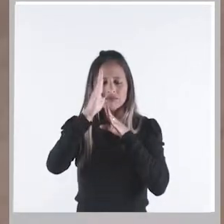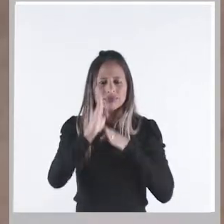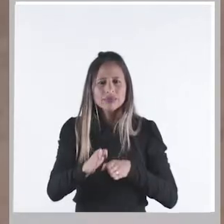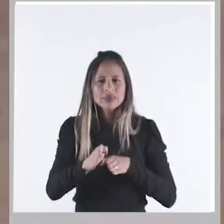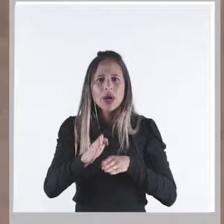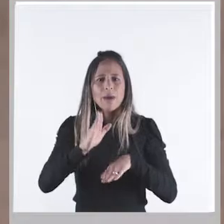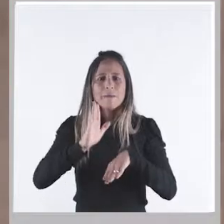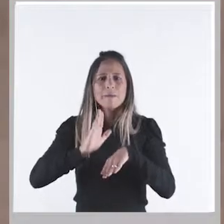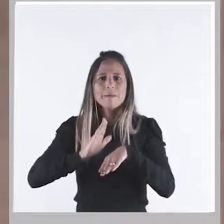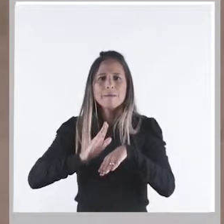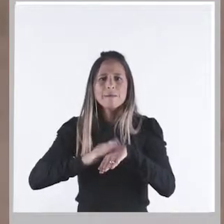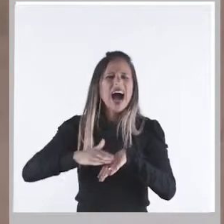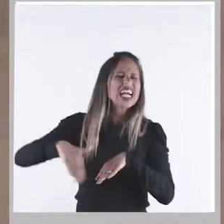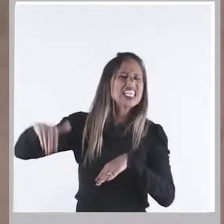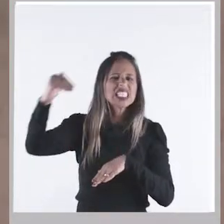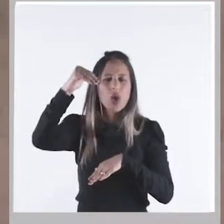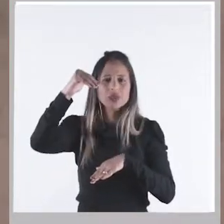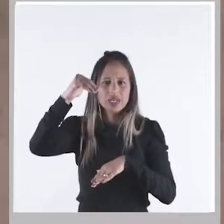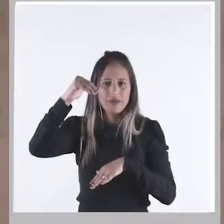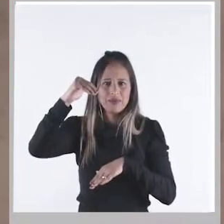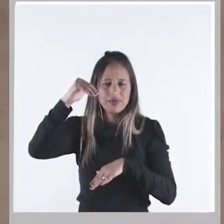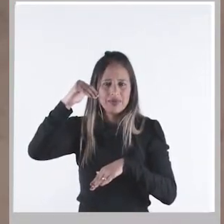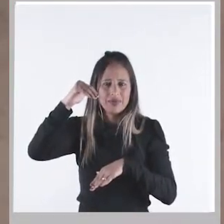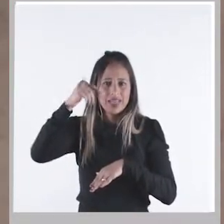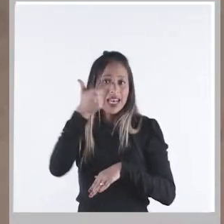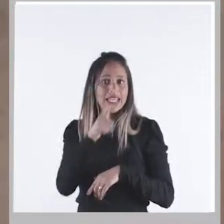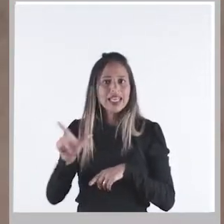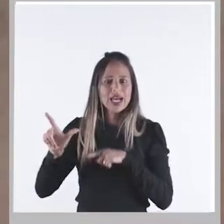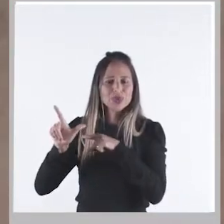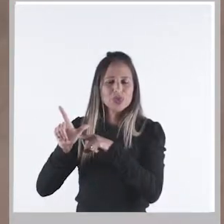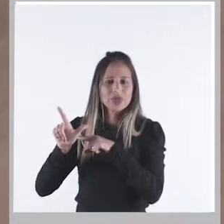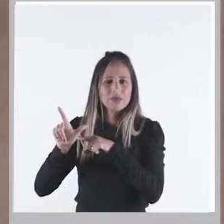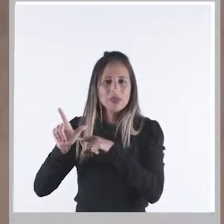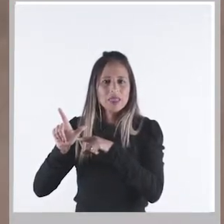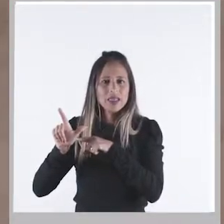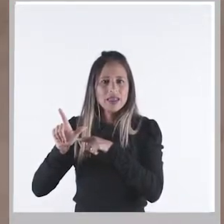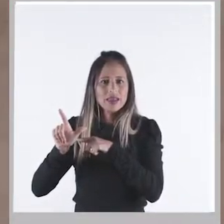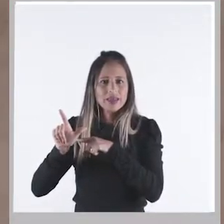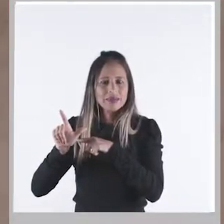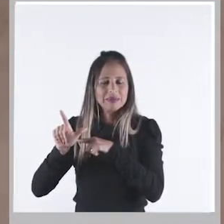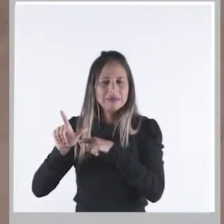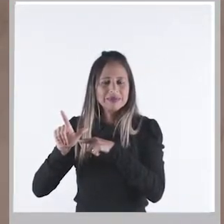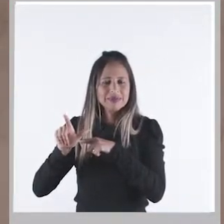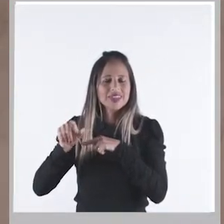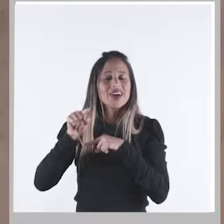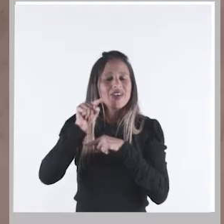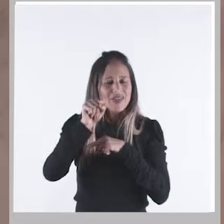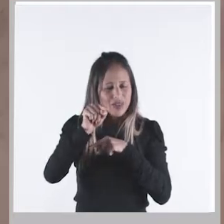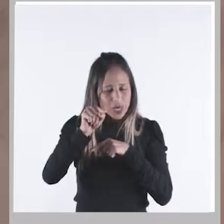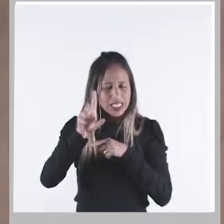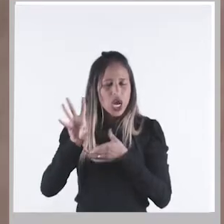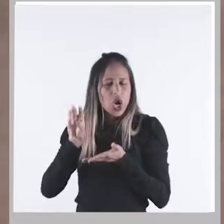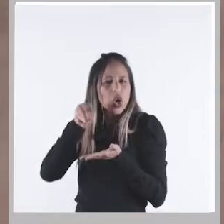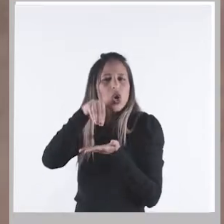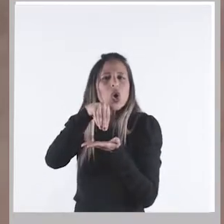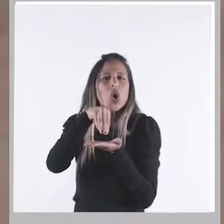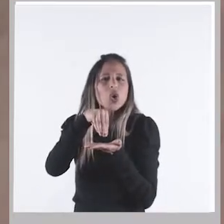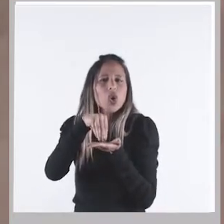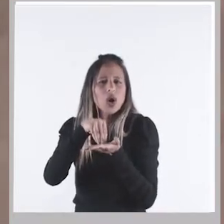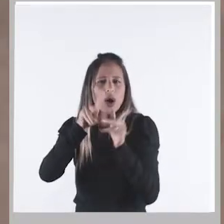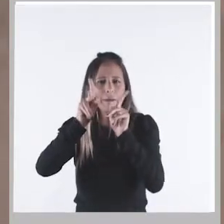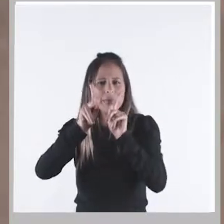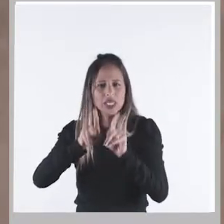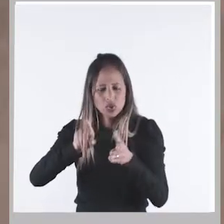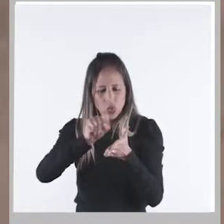na mais alta literatura, né? Mas sem nenhum pedantismo, né? Você coloca autores